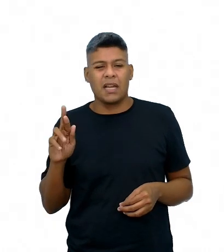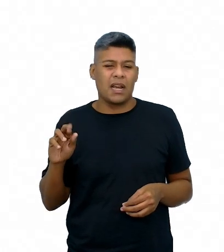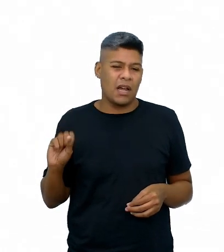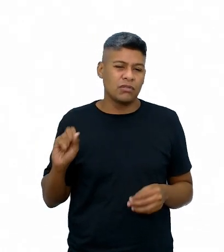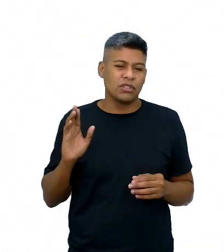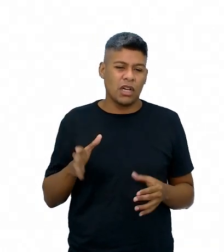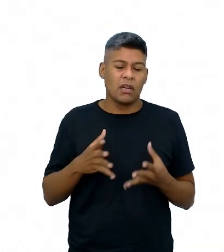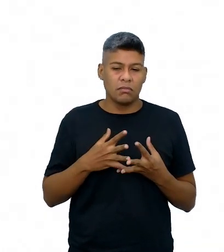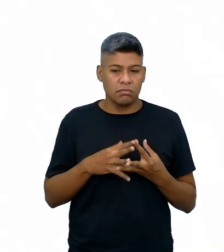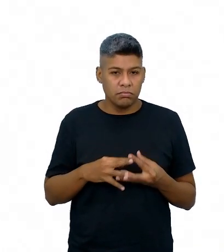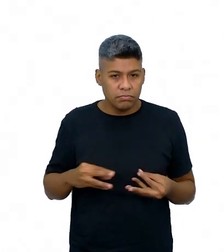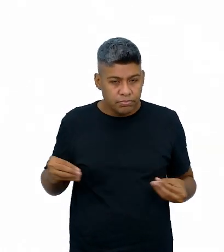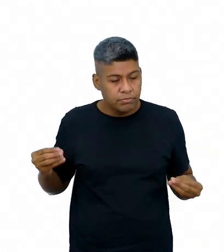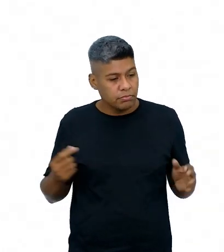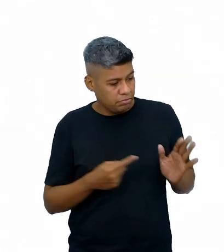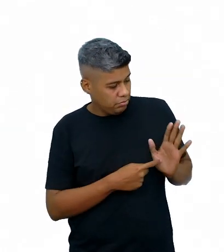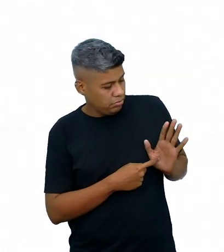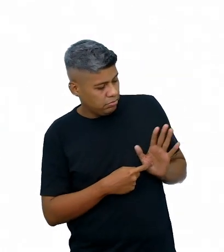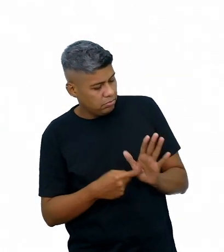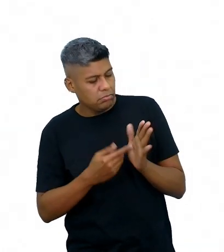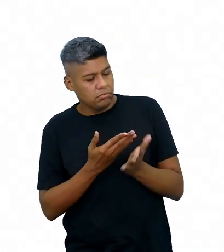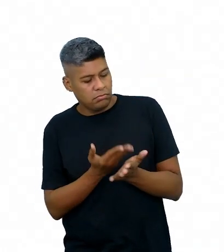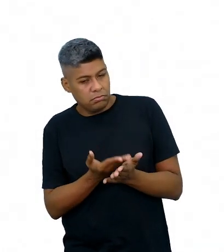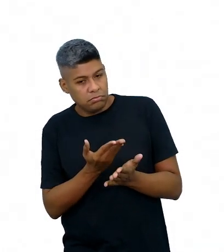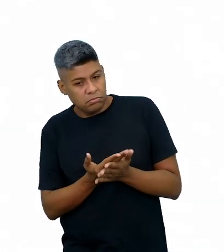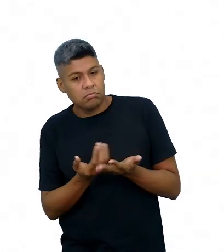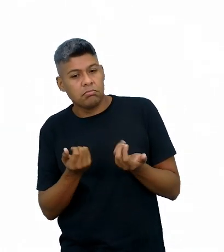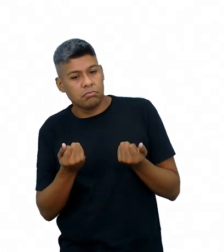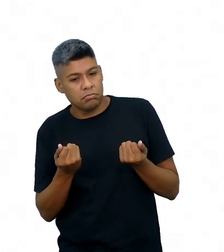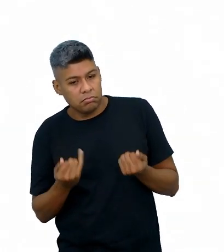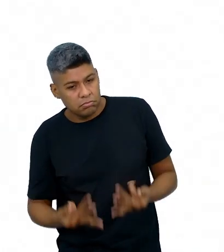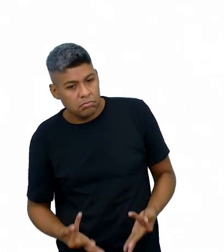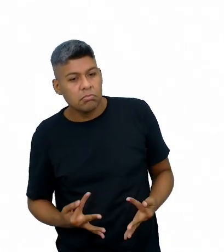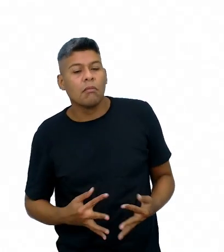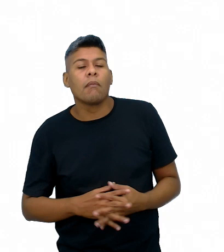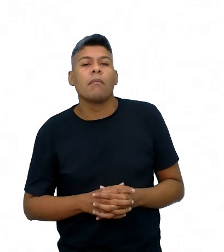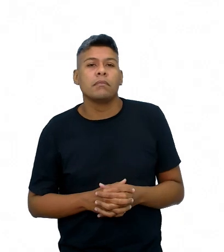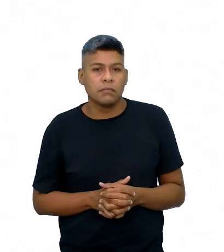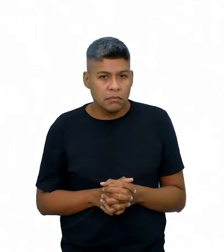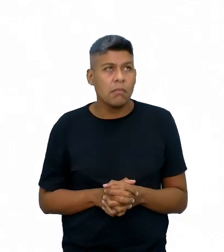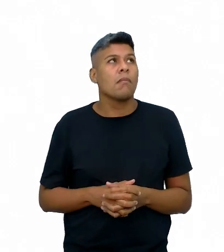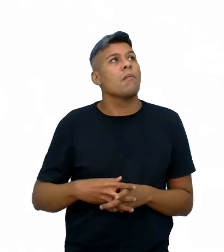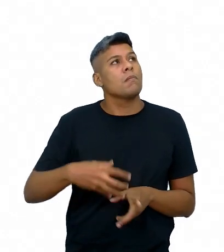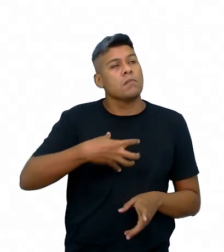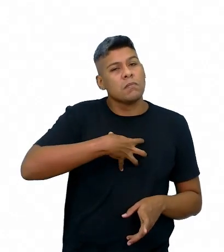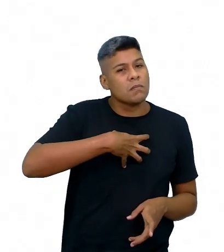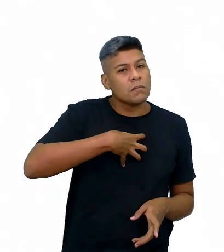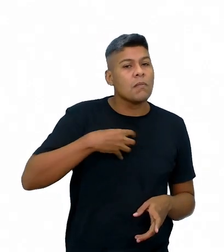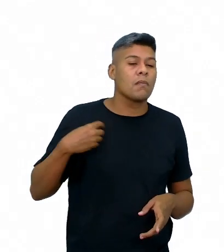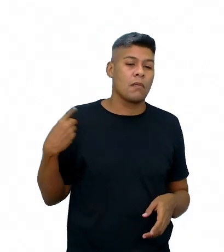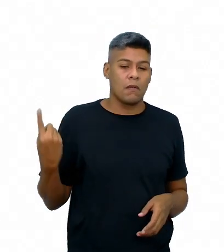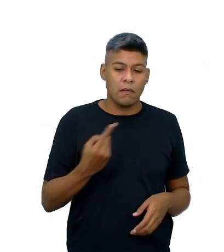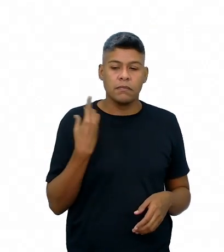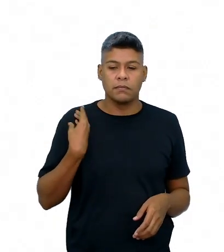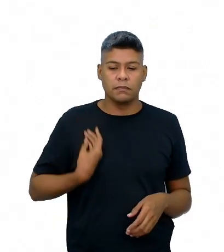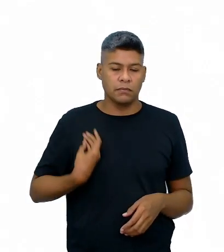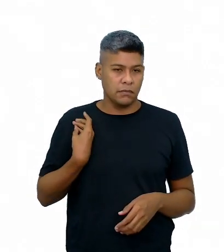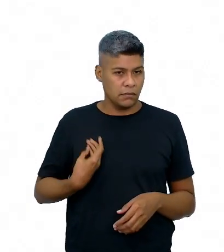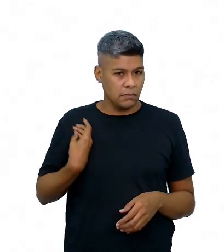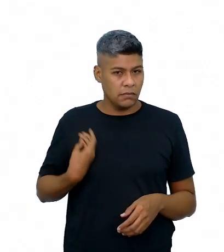Aí jogue isso para o aluno, coloque isso para o aluno, trabalhe o contexto em que nós vivemos,